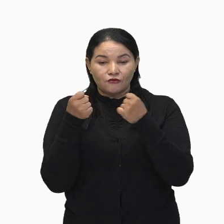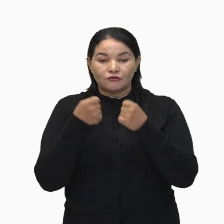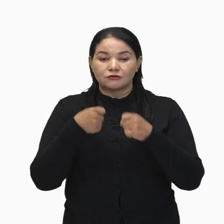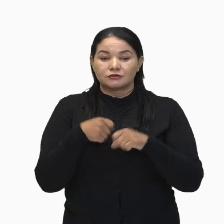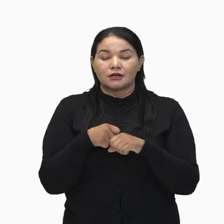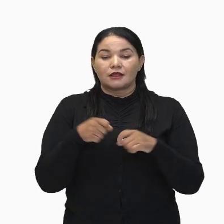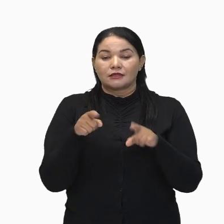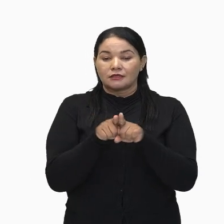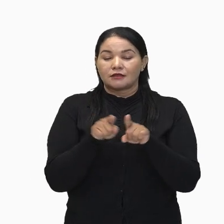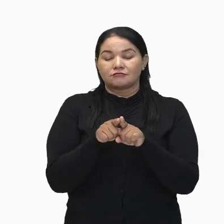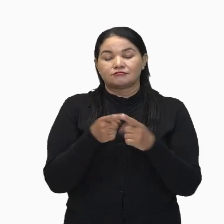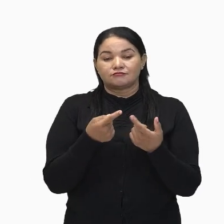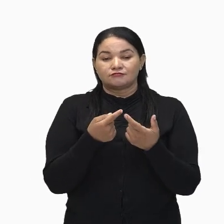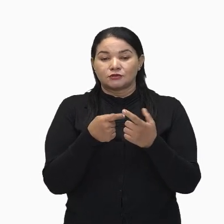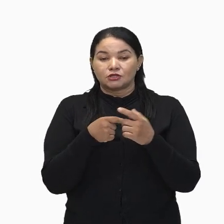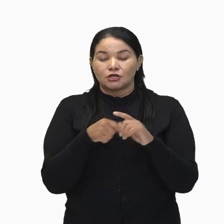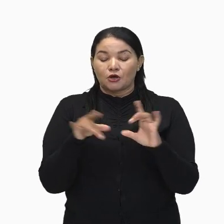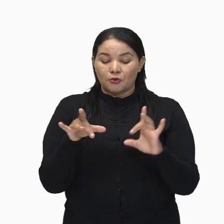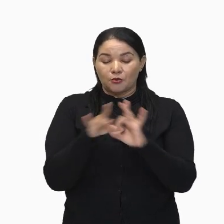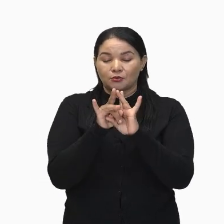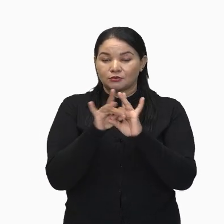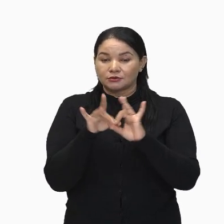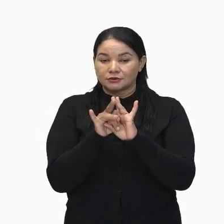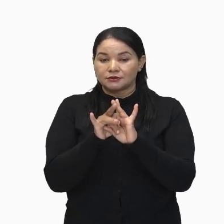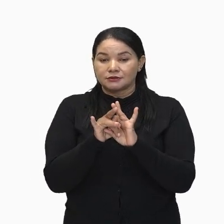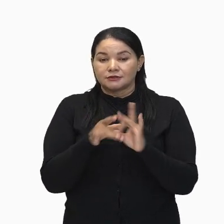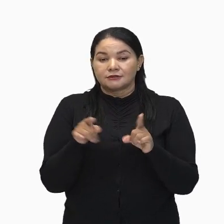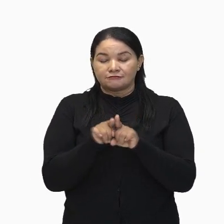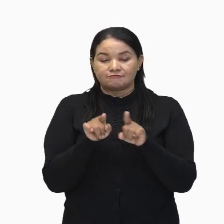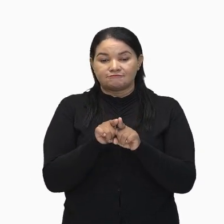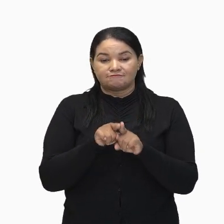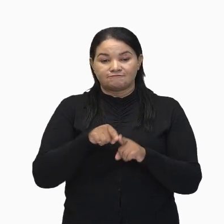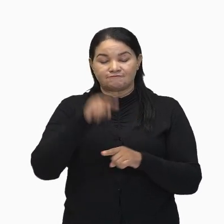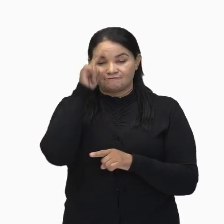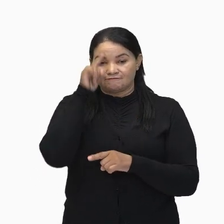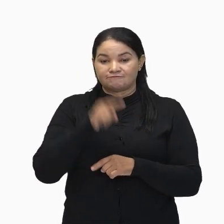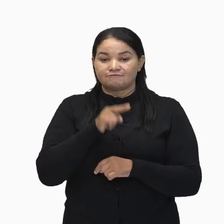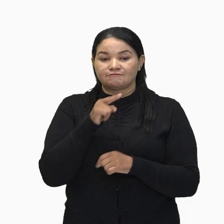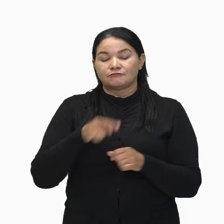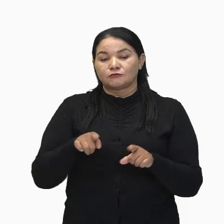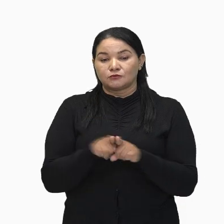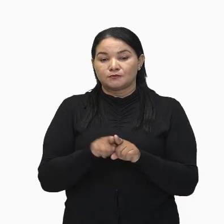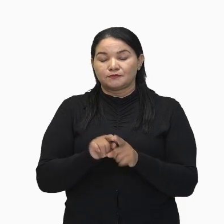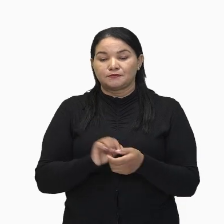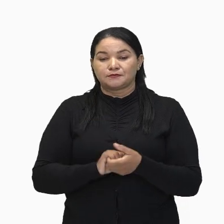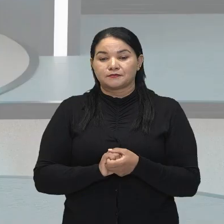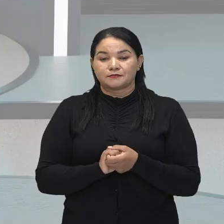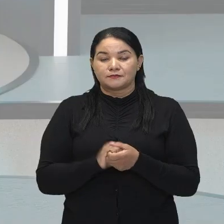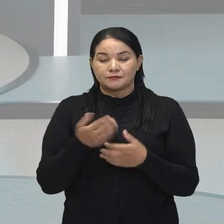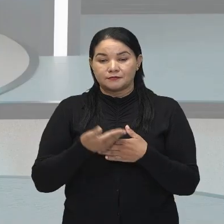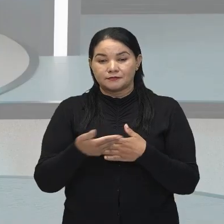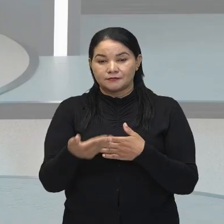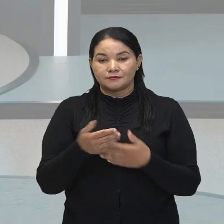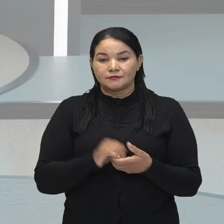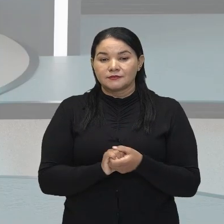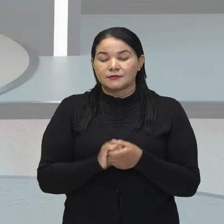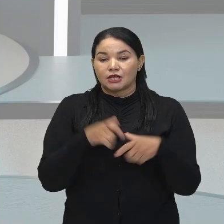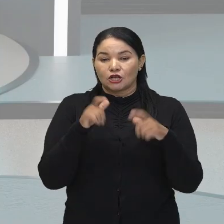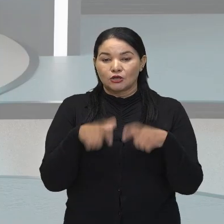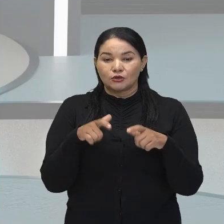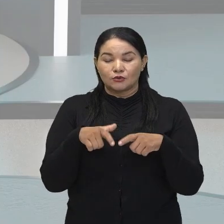claro, dessa conexão e da autoridade. Vamos avançar agora? Vamos